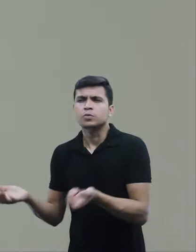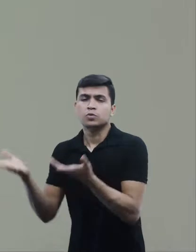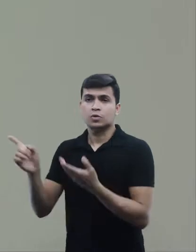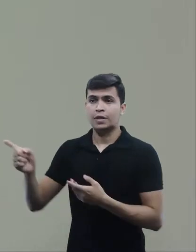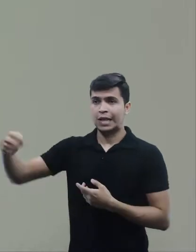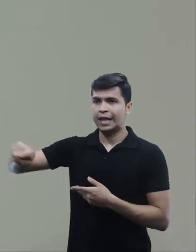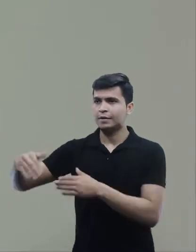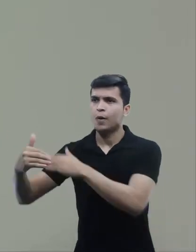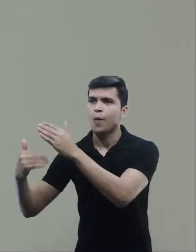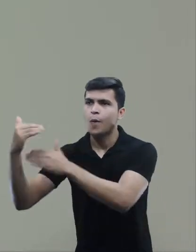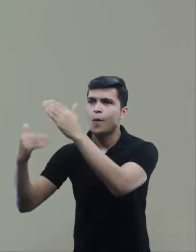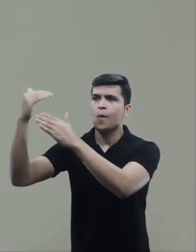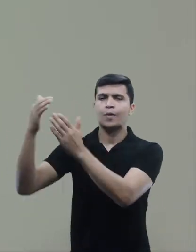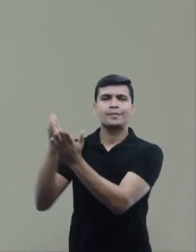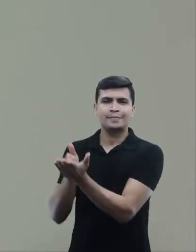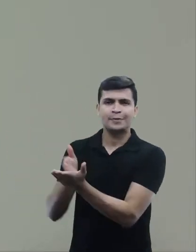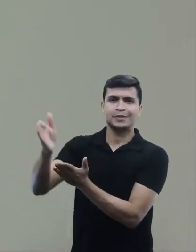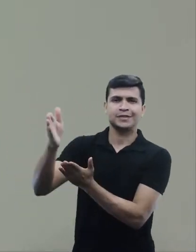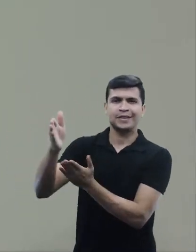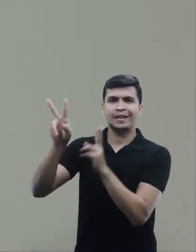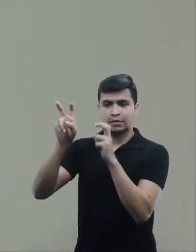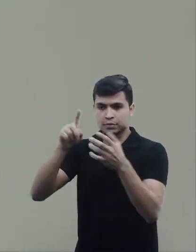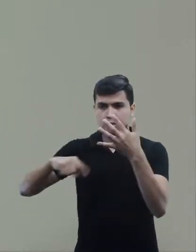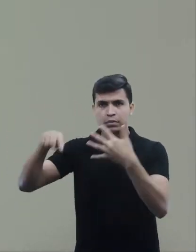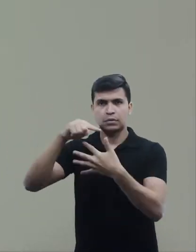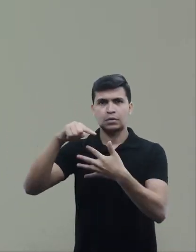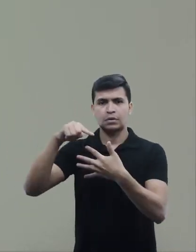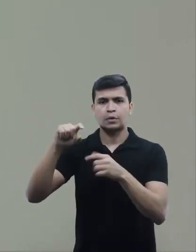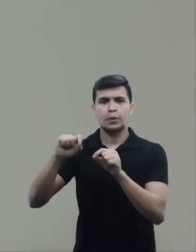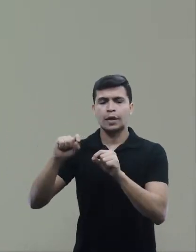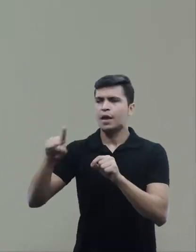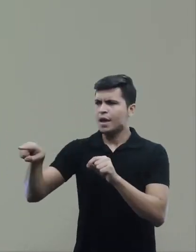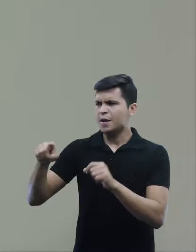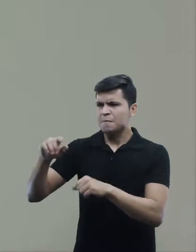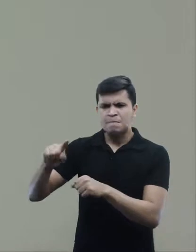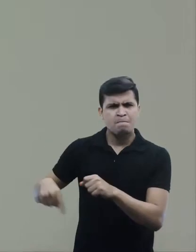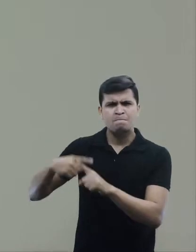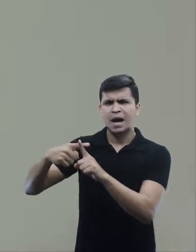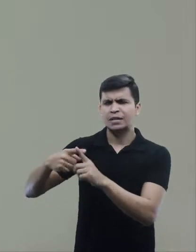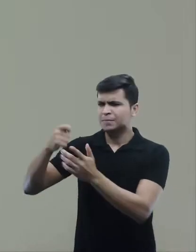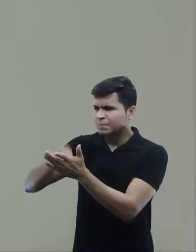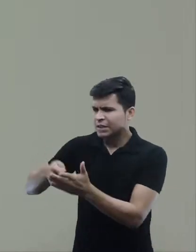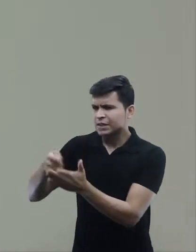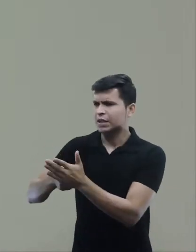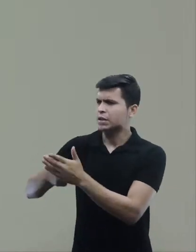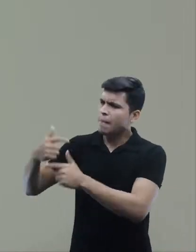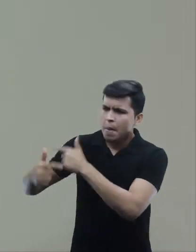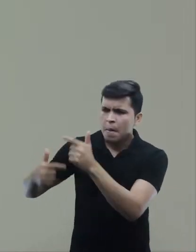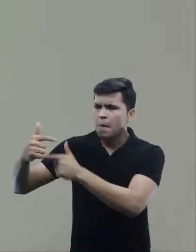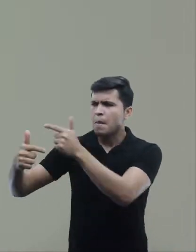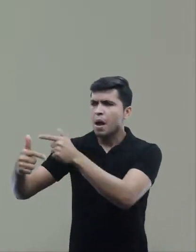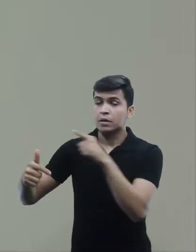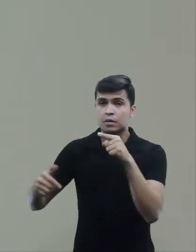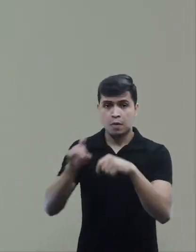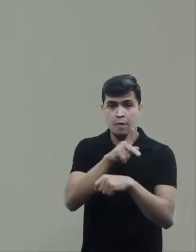o estimule a continuar progredindo no desenvolvimento da competência e quanto mais pertinente, claro e assertivo